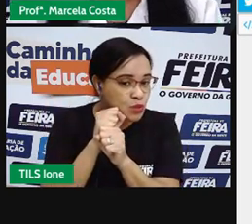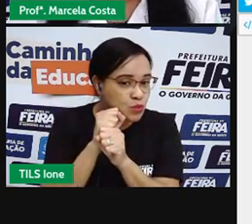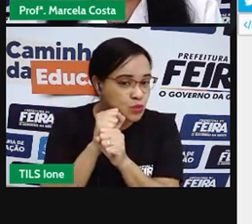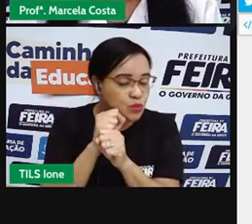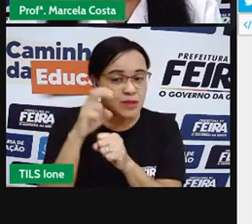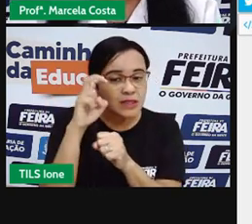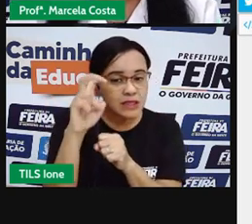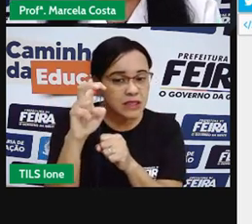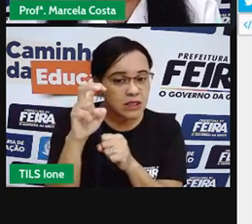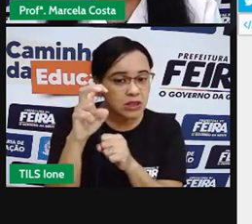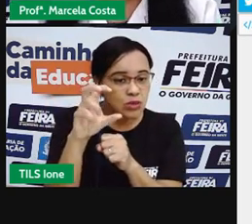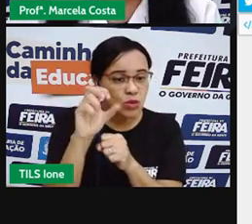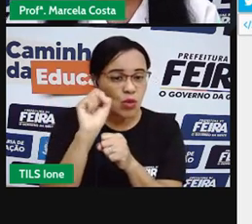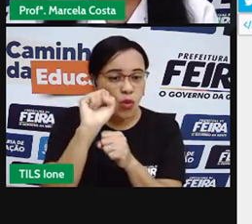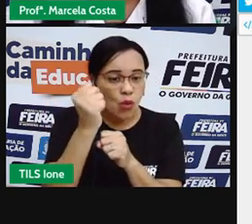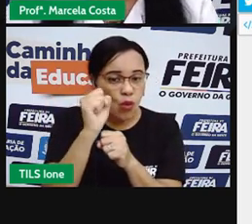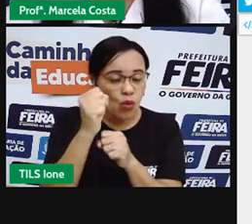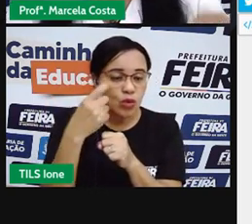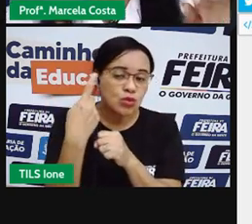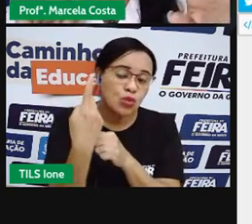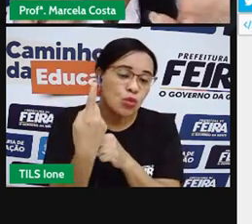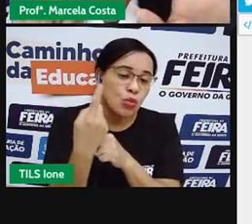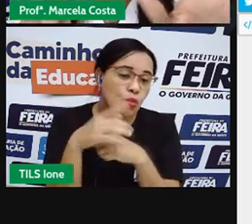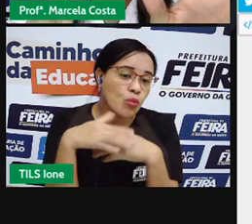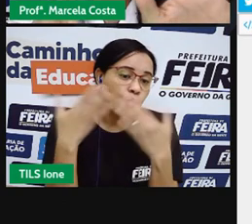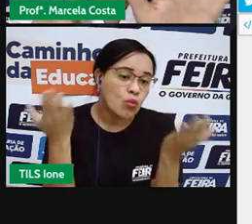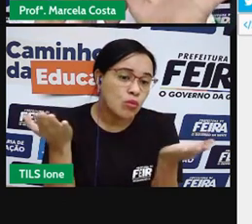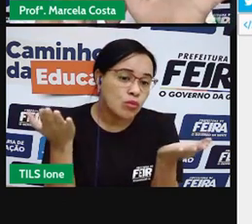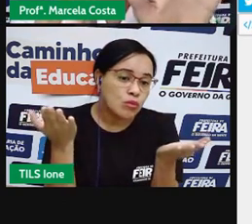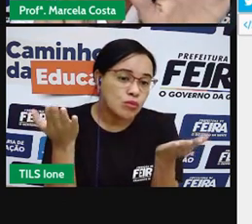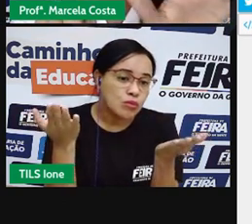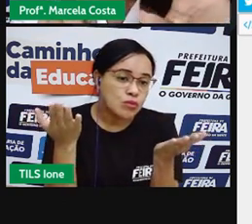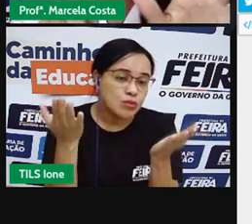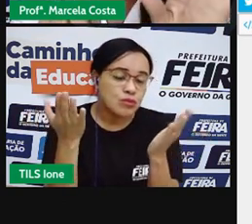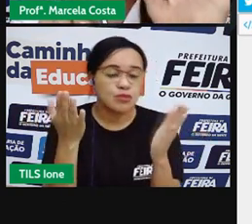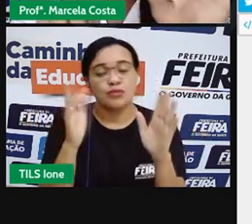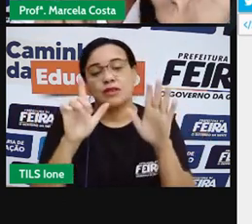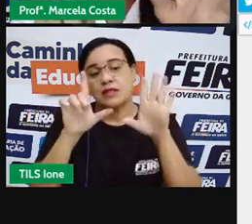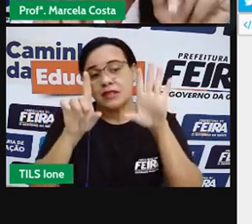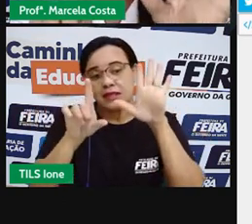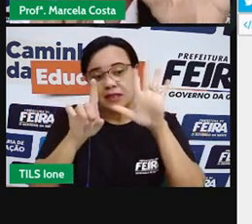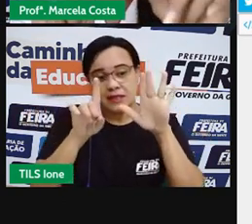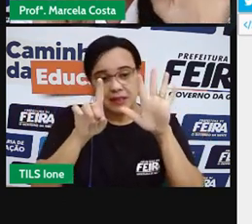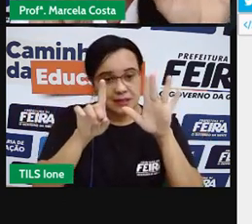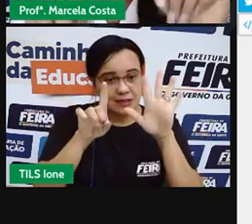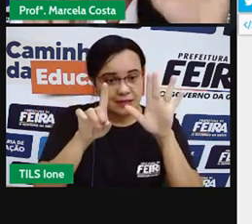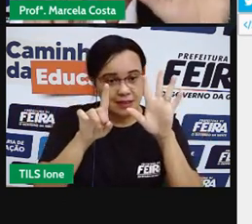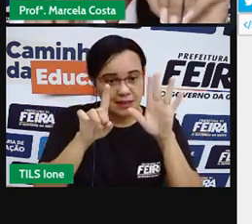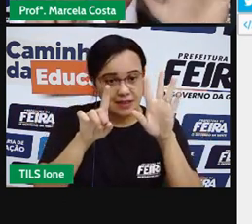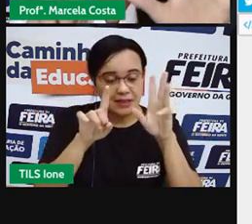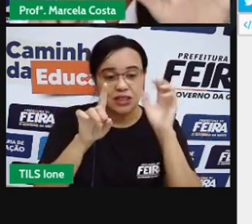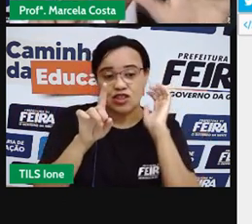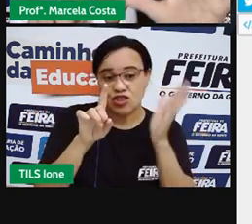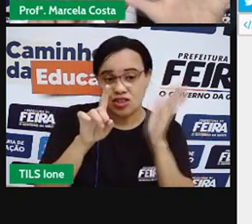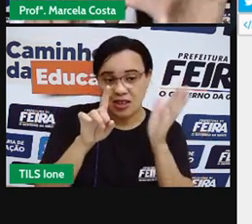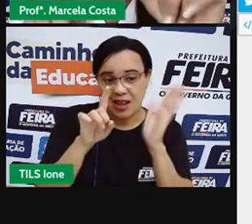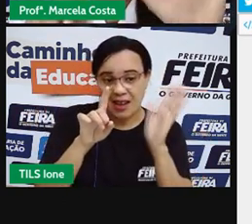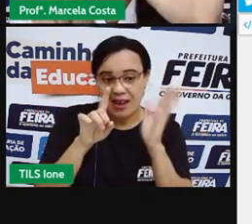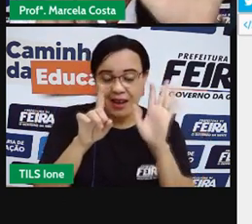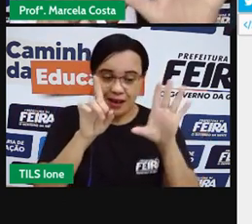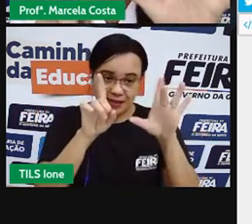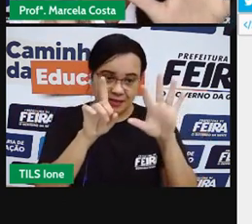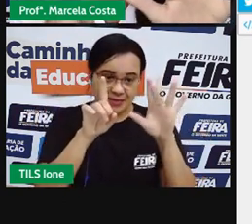5, 8 ou 1. Eu tenho aqui 6 pirulitos. Use os dedos da mão para